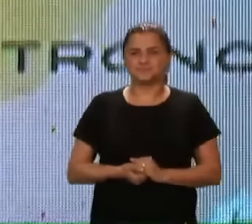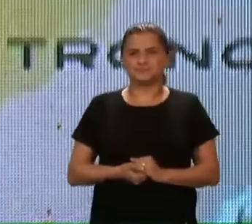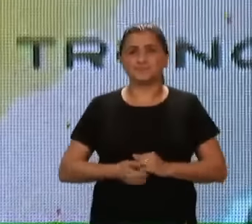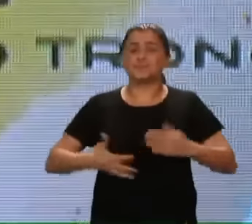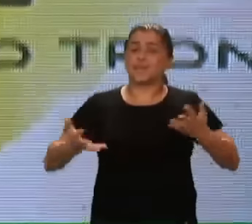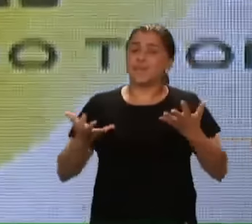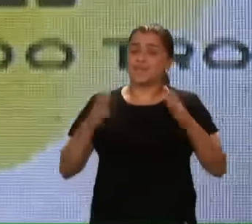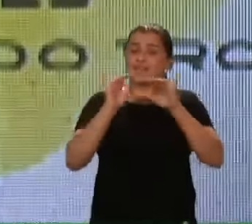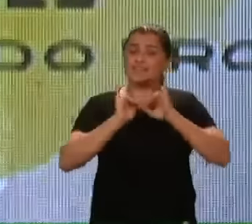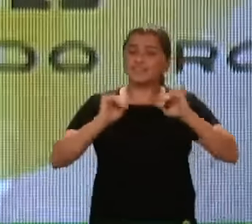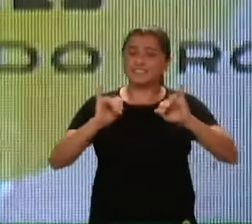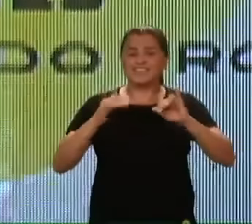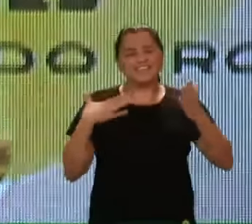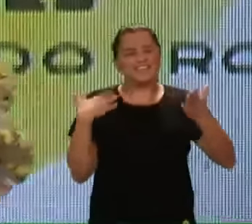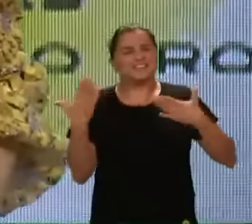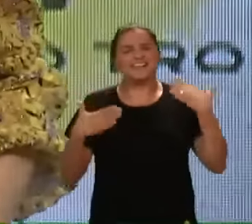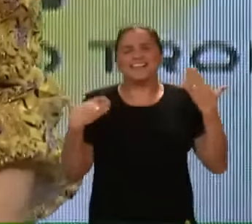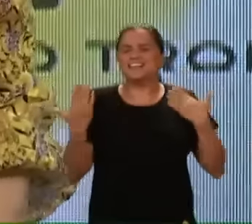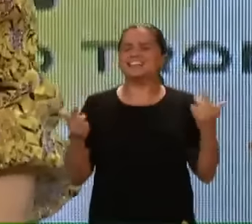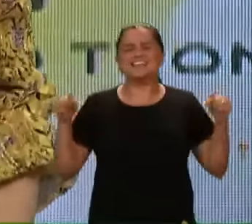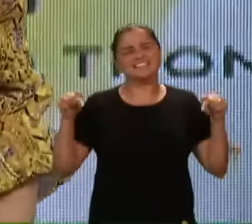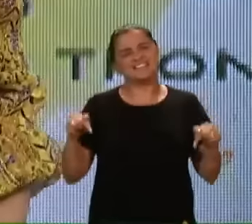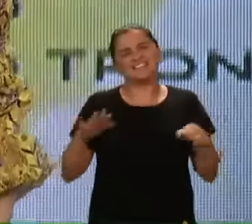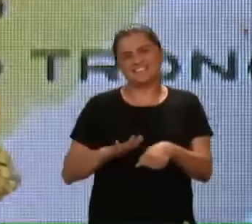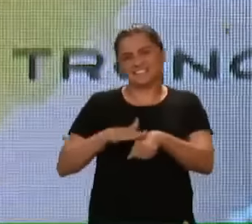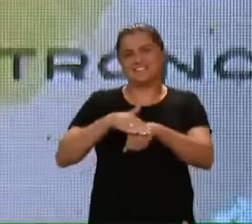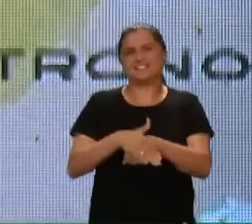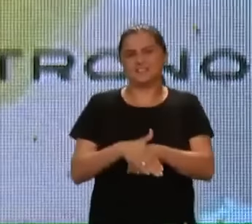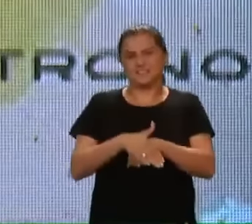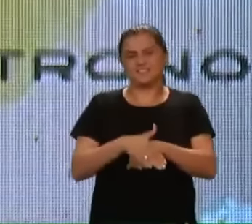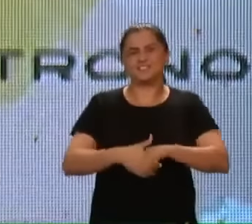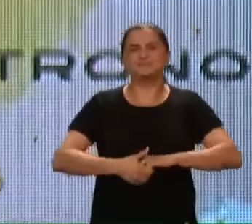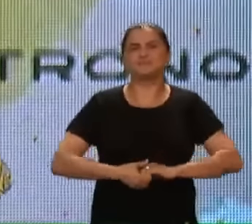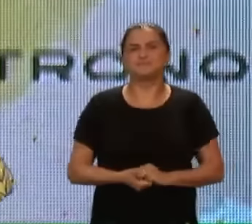Quero dizer que é uma alegria poder estar aqui nessa noite e